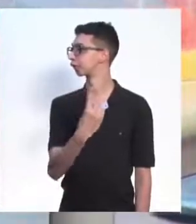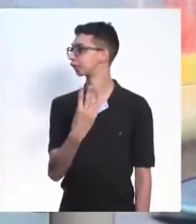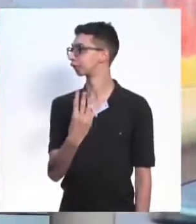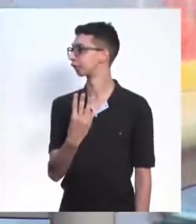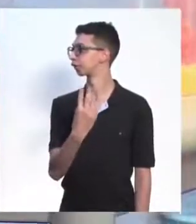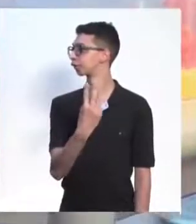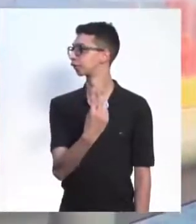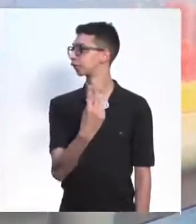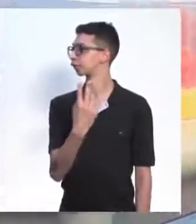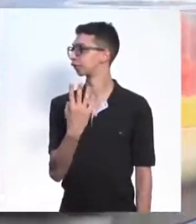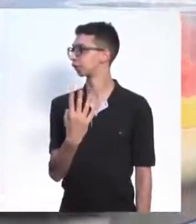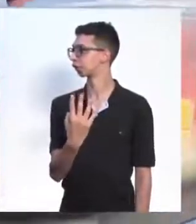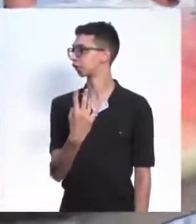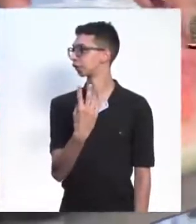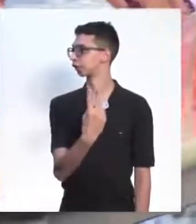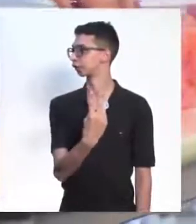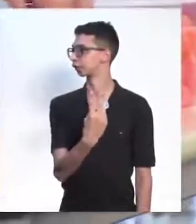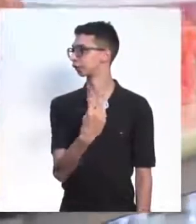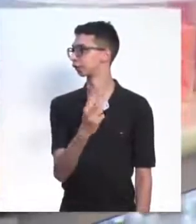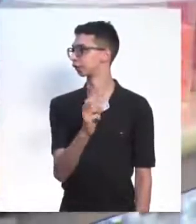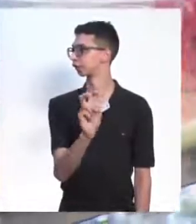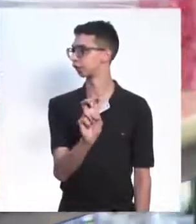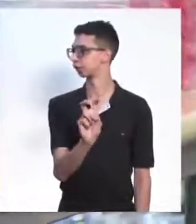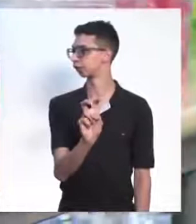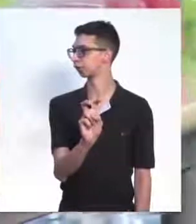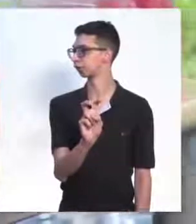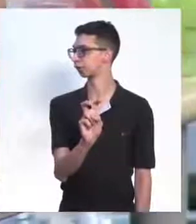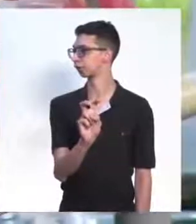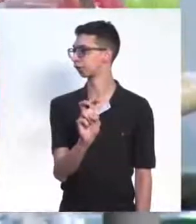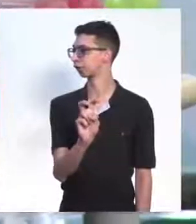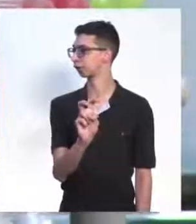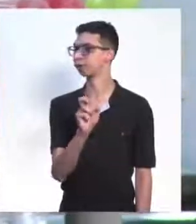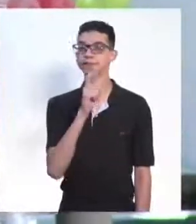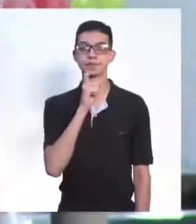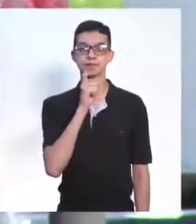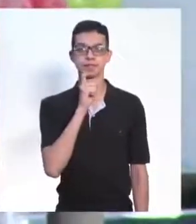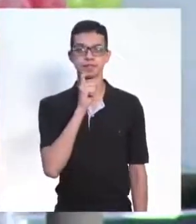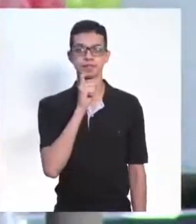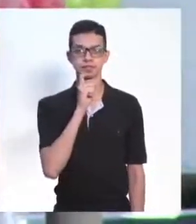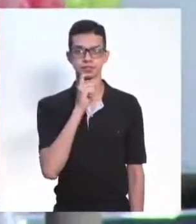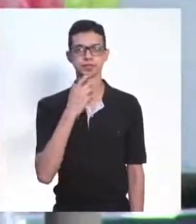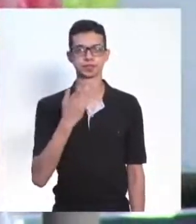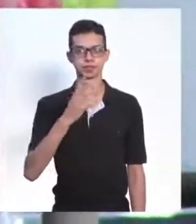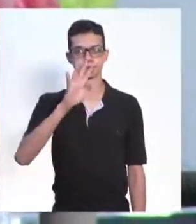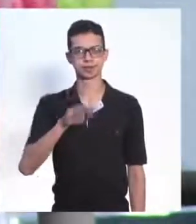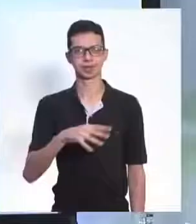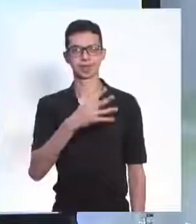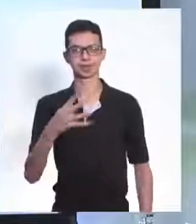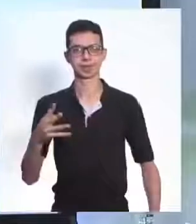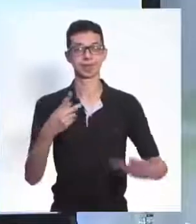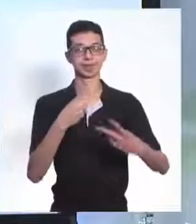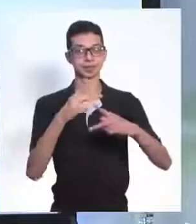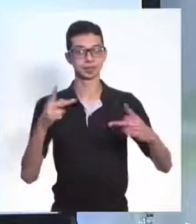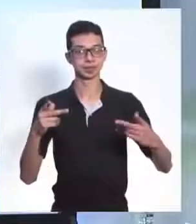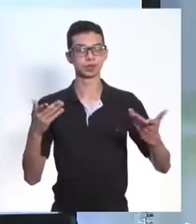23, 24, 25. Verdes. Atualizando a tabela de vocês,